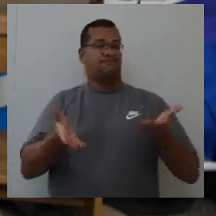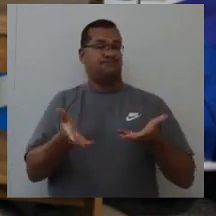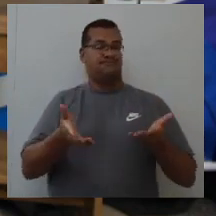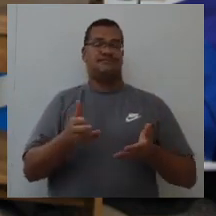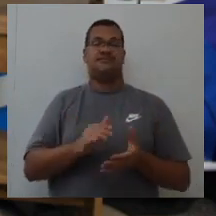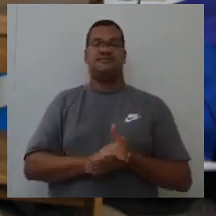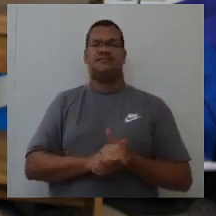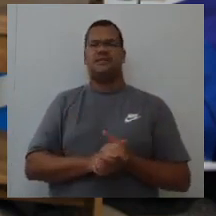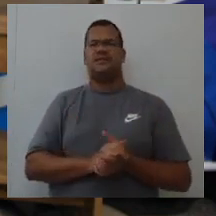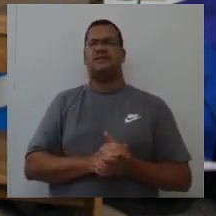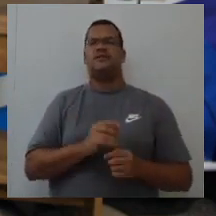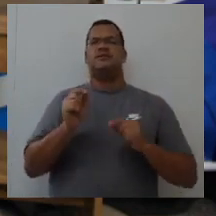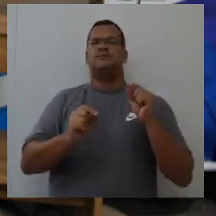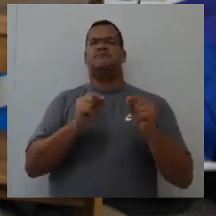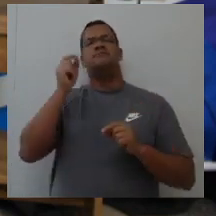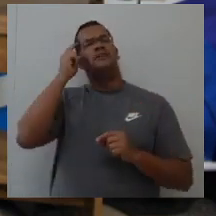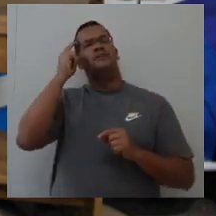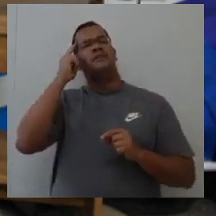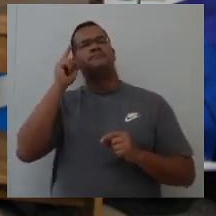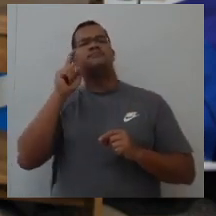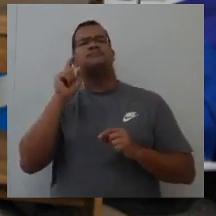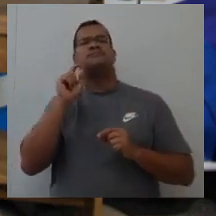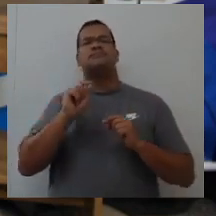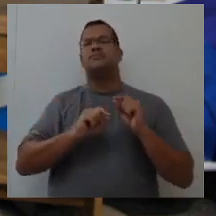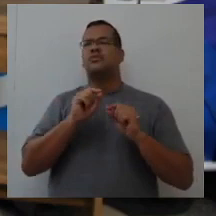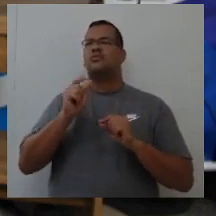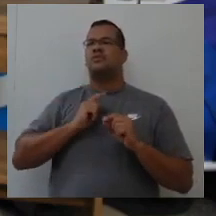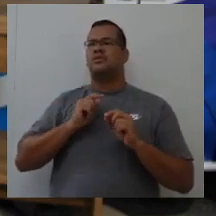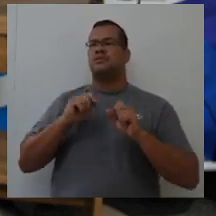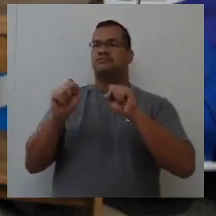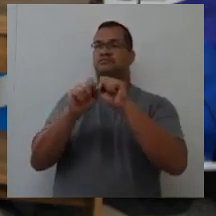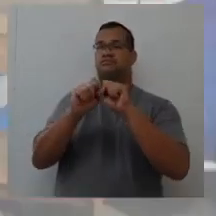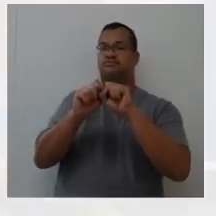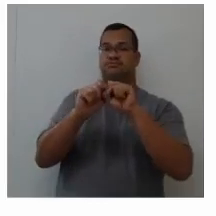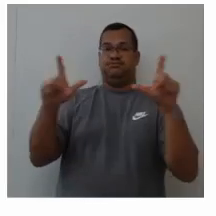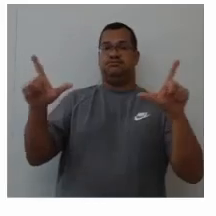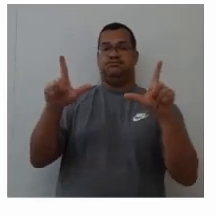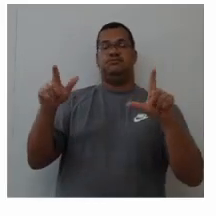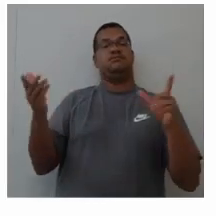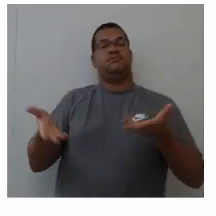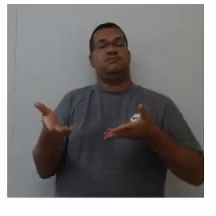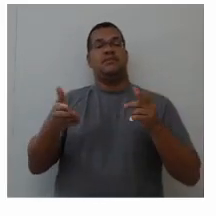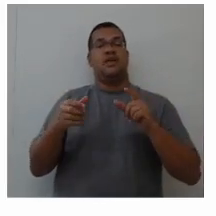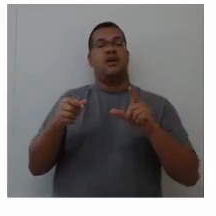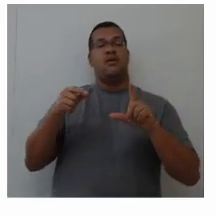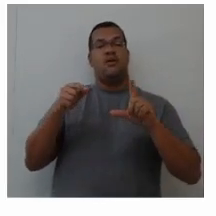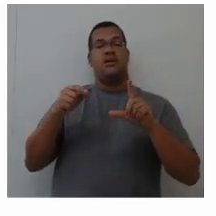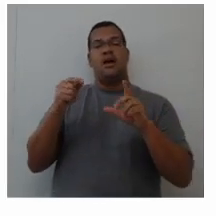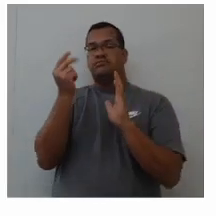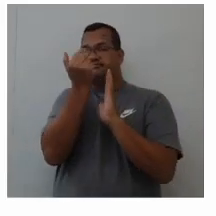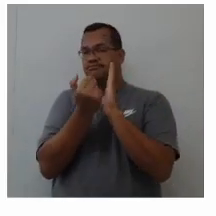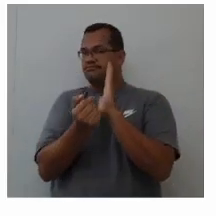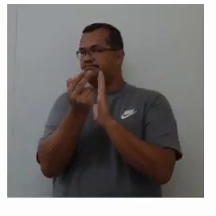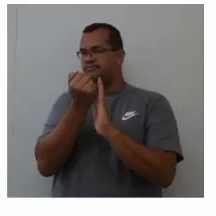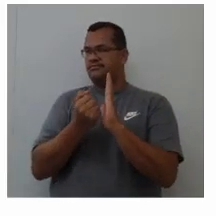só. Queria pensar um pouco aí com você, vai aparecer uma imagem aí na sua tela, queria que você desse uma